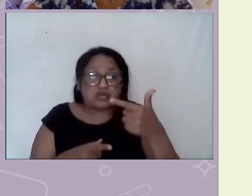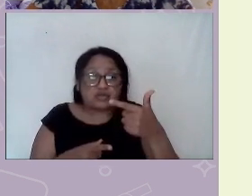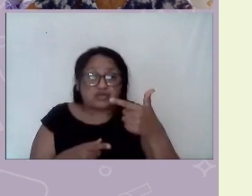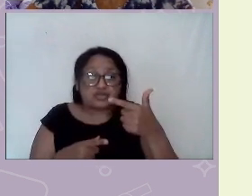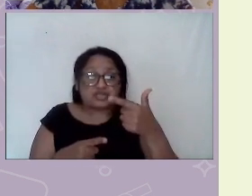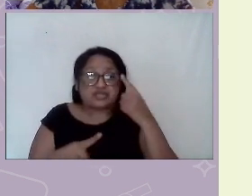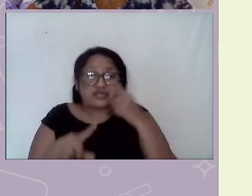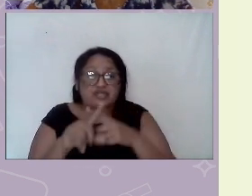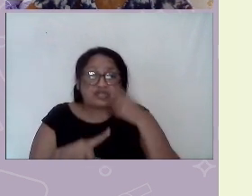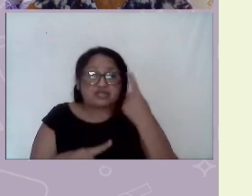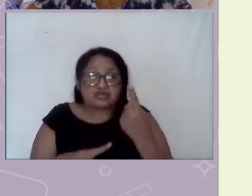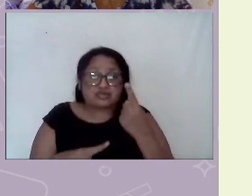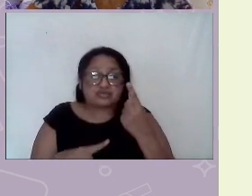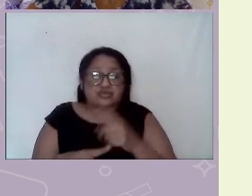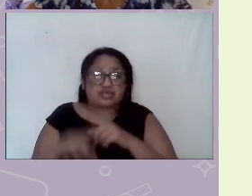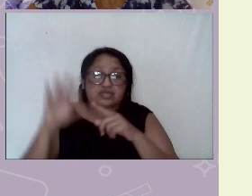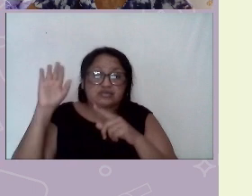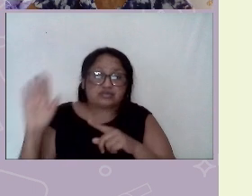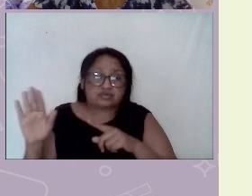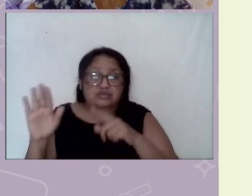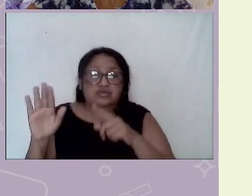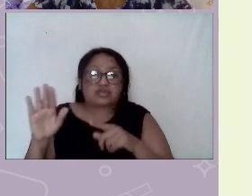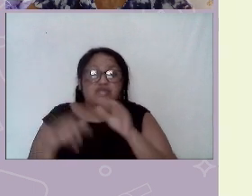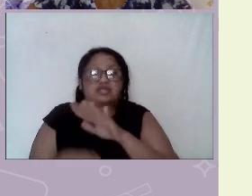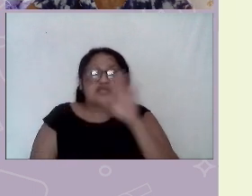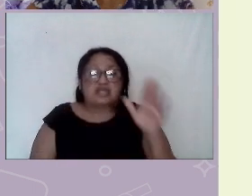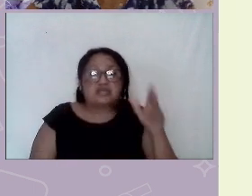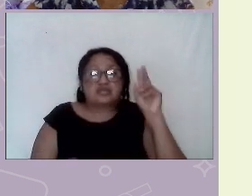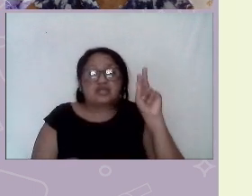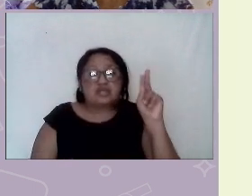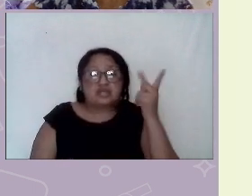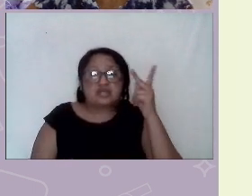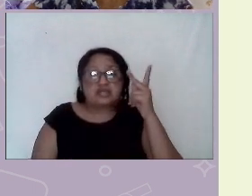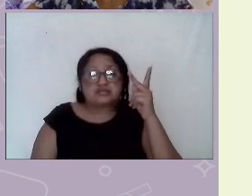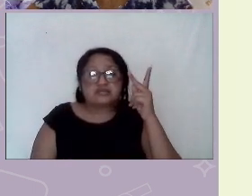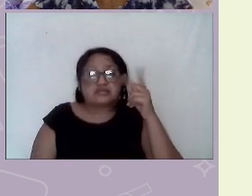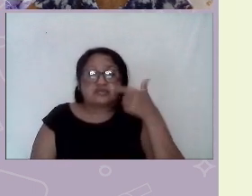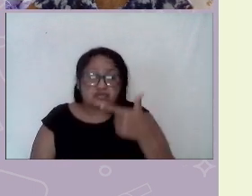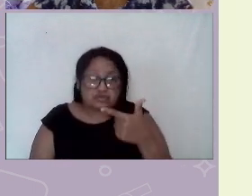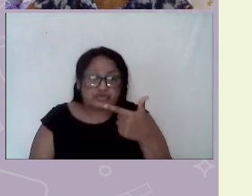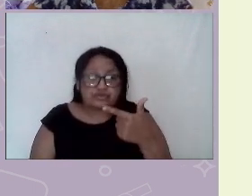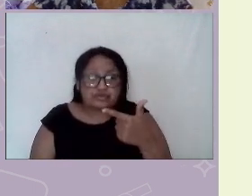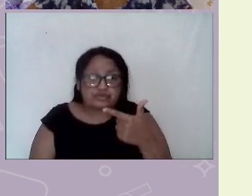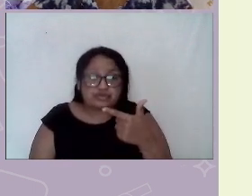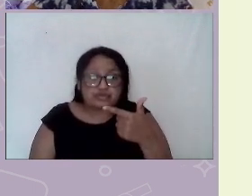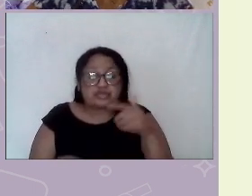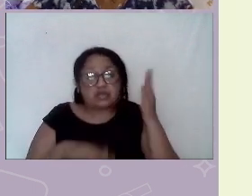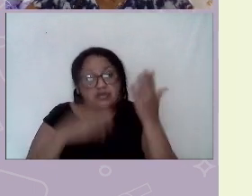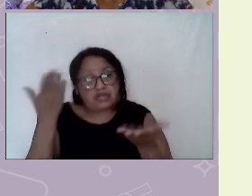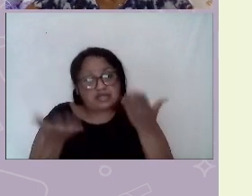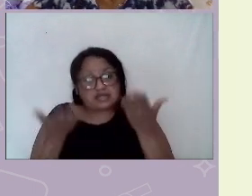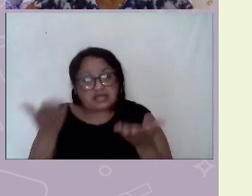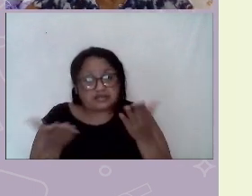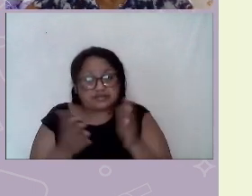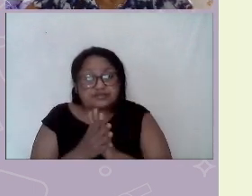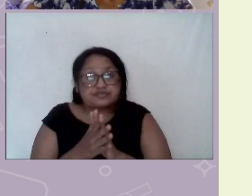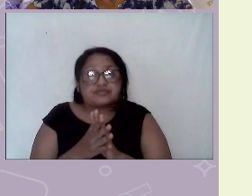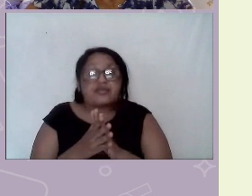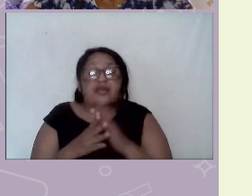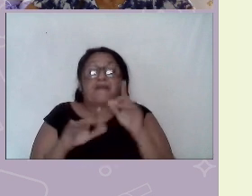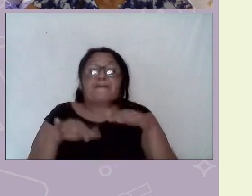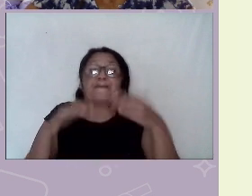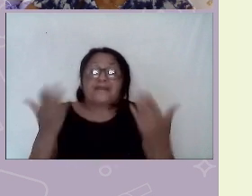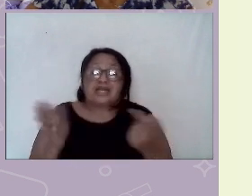hidrogênios do lado esquerdo e do lado direito eu tenho já dois hidrogênios então ela está balanceada então pela